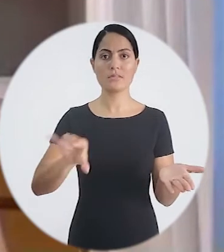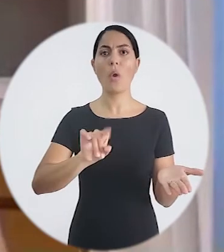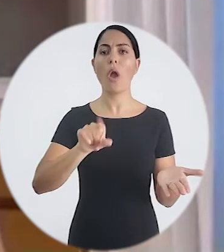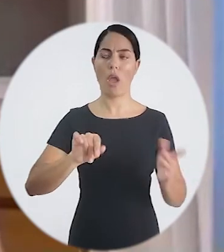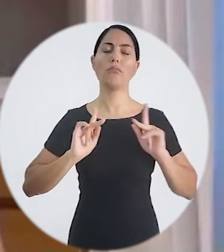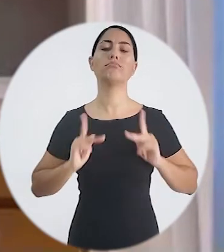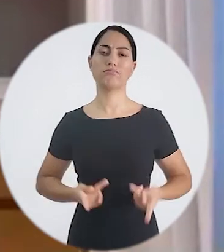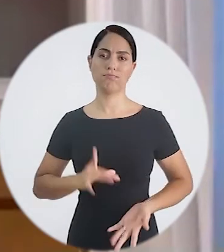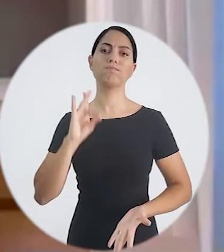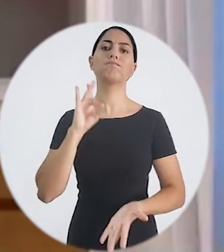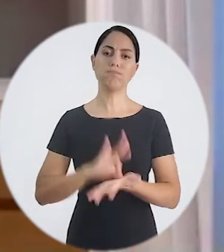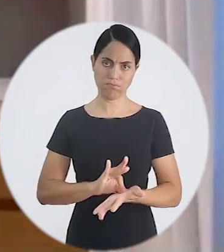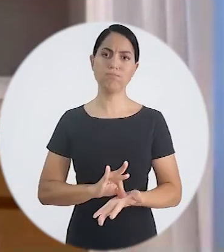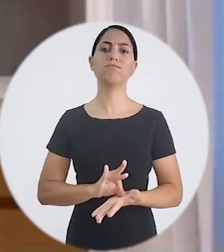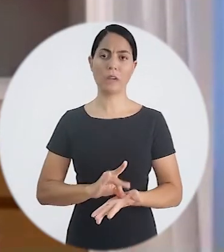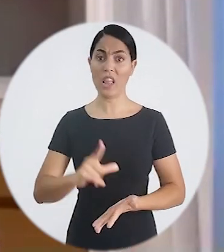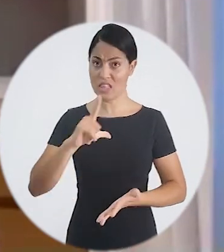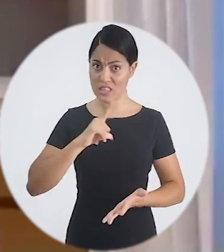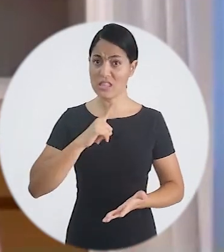busca realmente